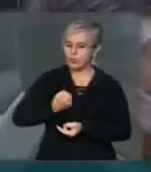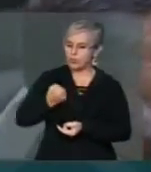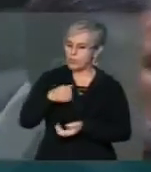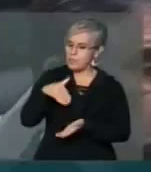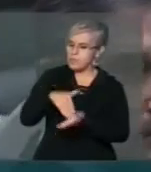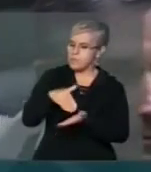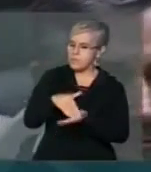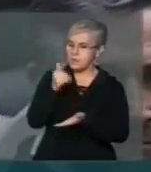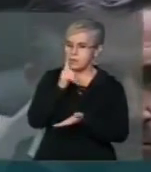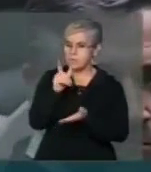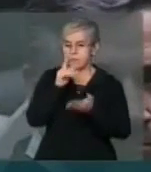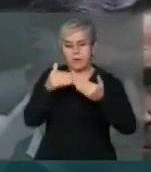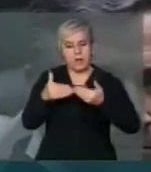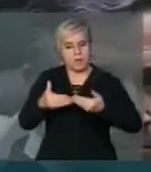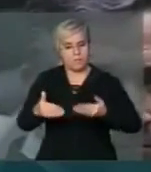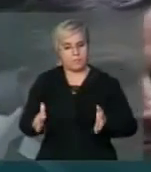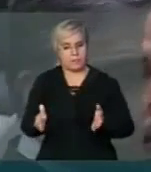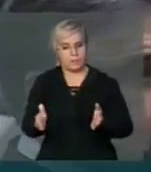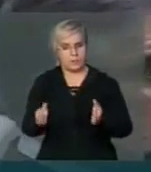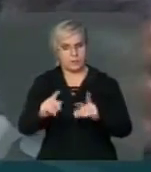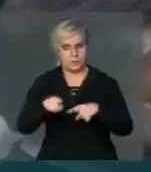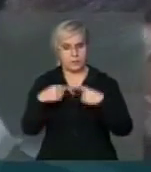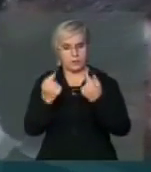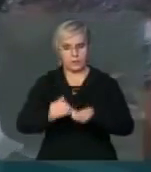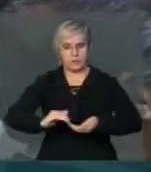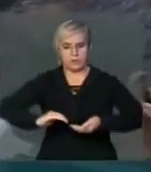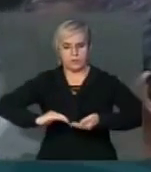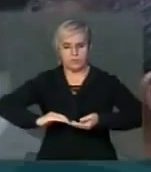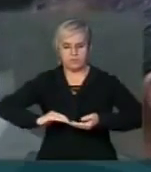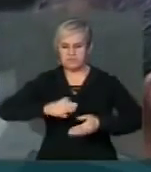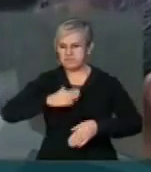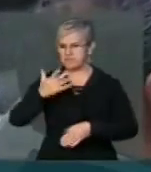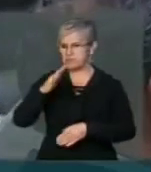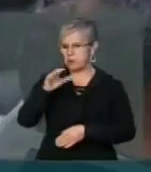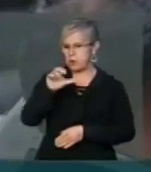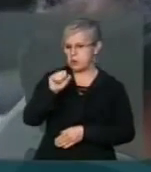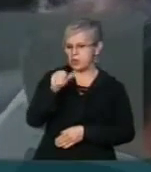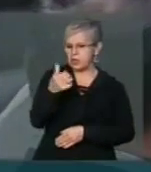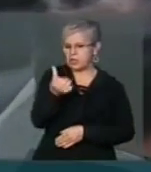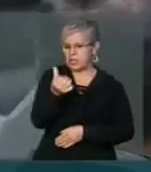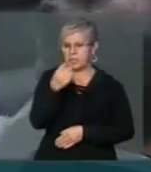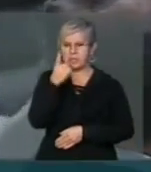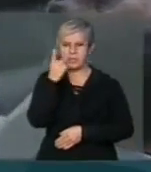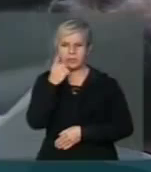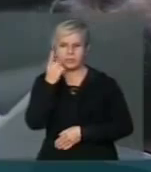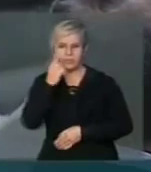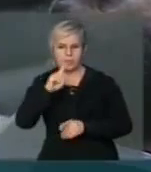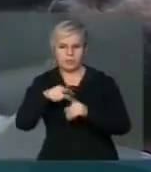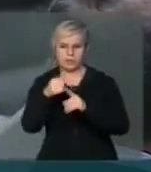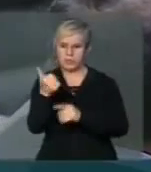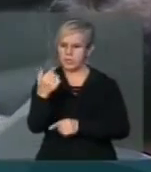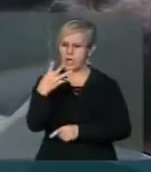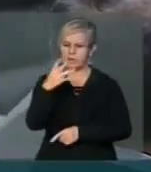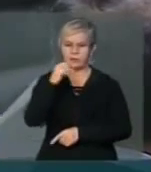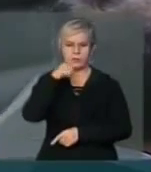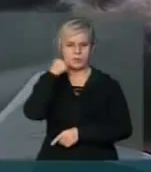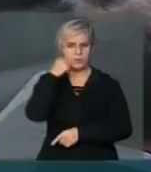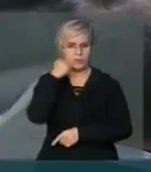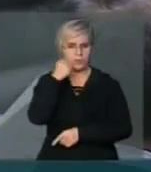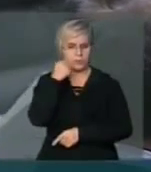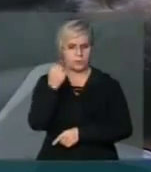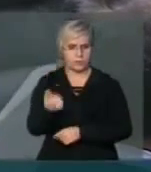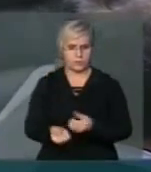mínimo para ser aberta. No caso, um pouco mais de 86 deputados e de 14 senadores.